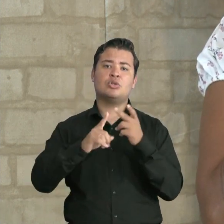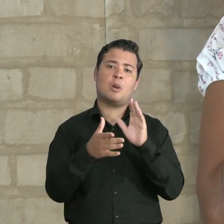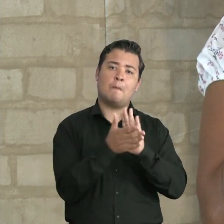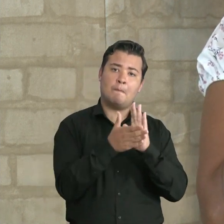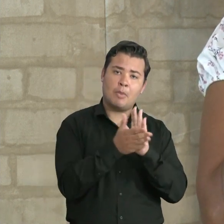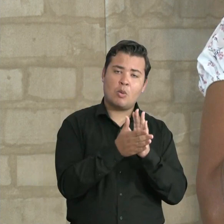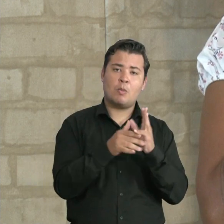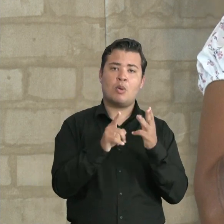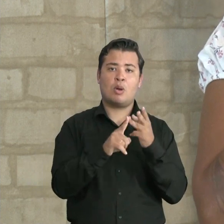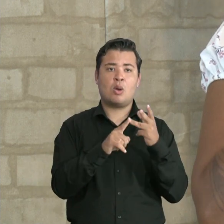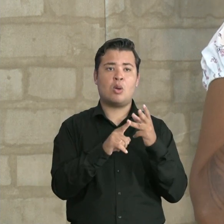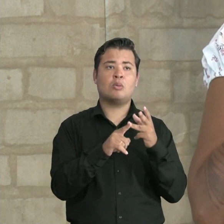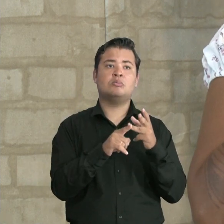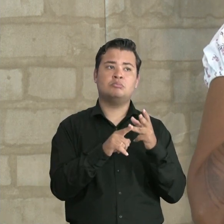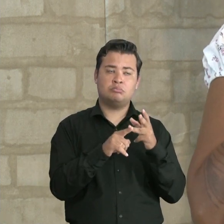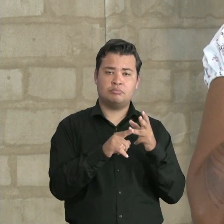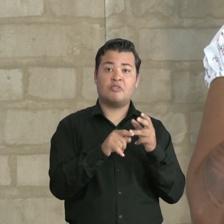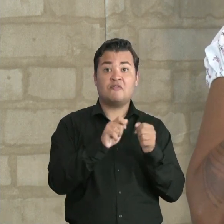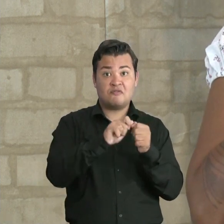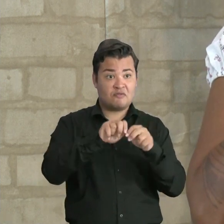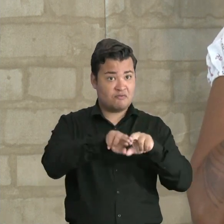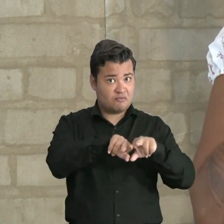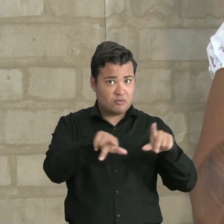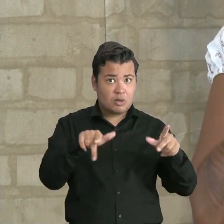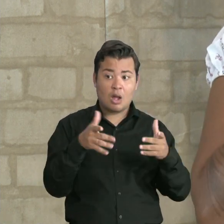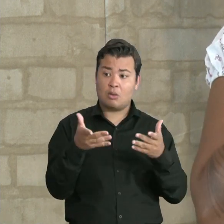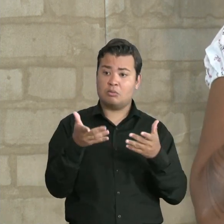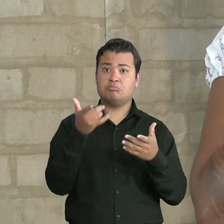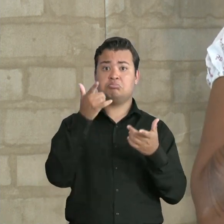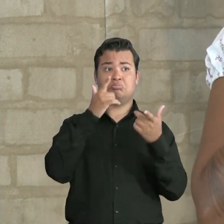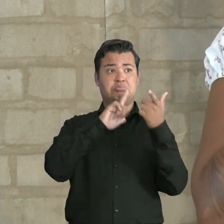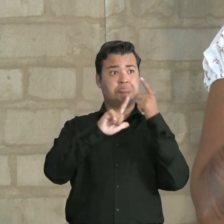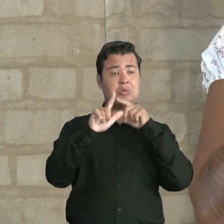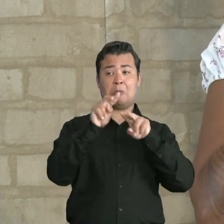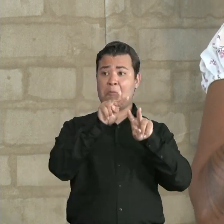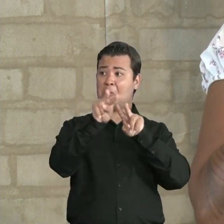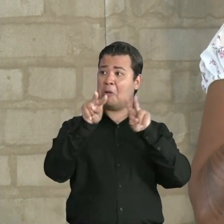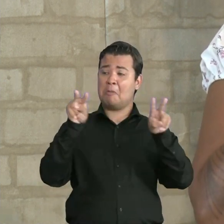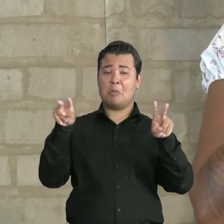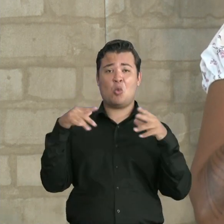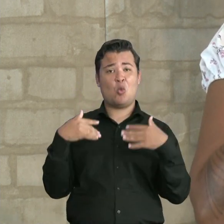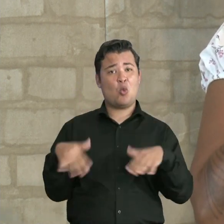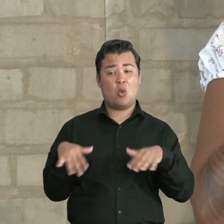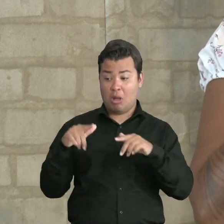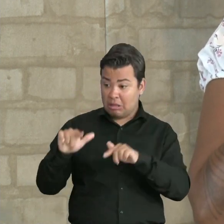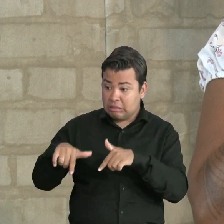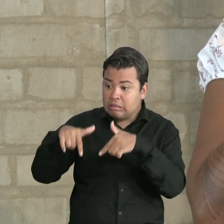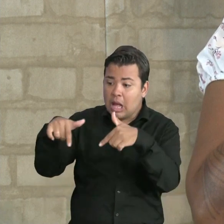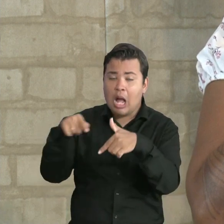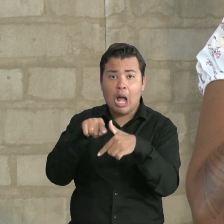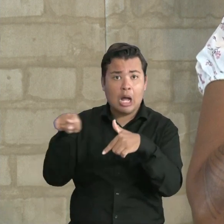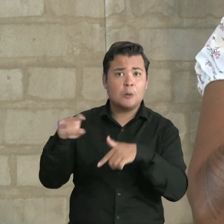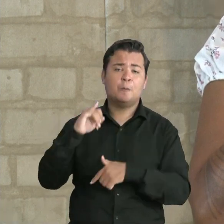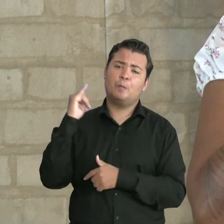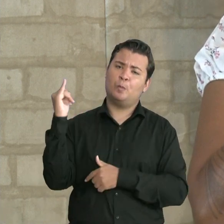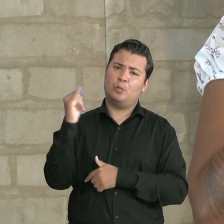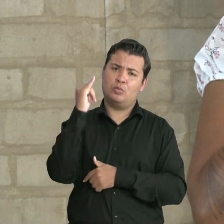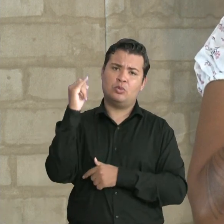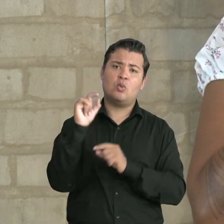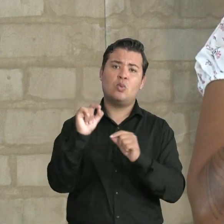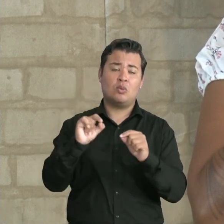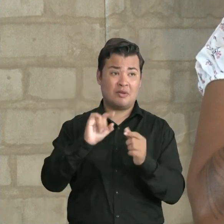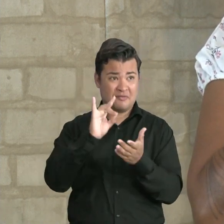a elaborar, e agora a gente já está vendo os primeiros resultados de ações muito importantes que buscam garantir a inclusão